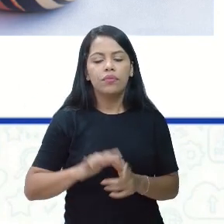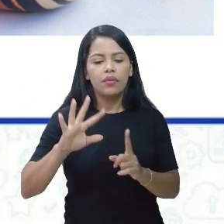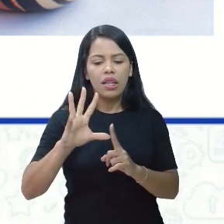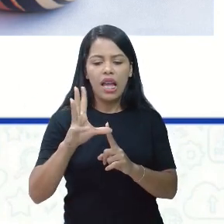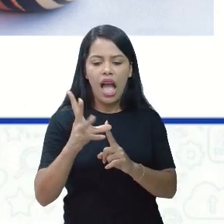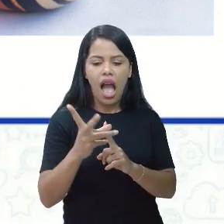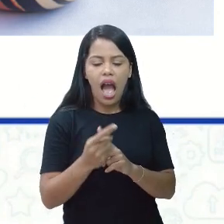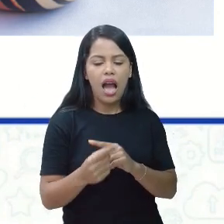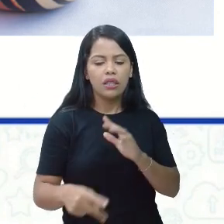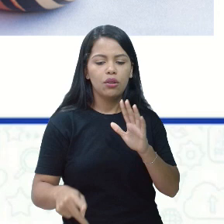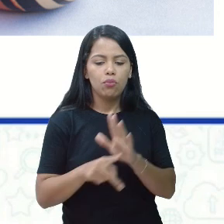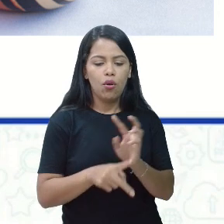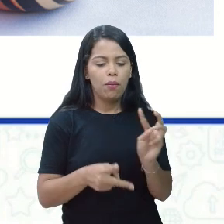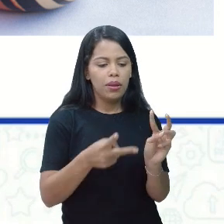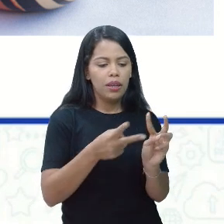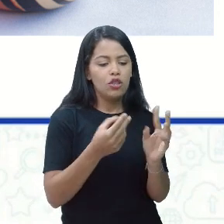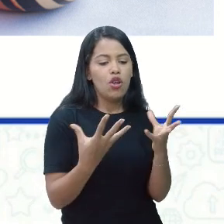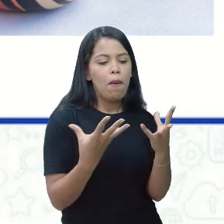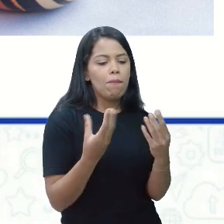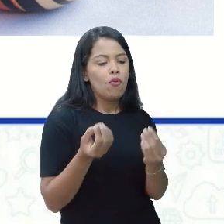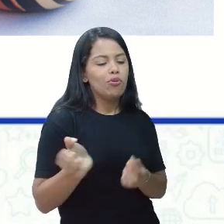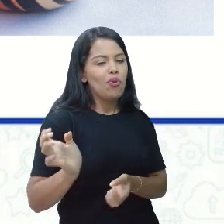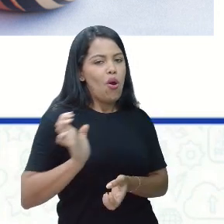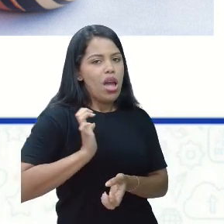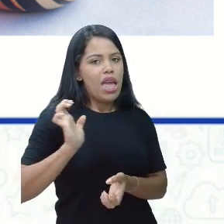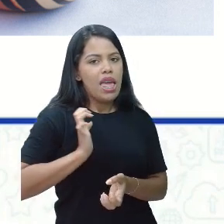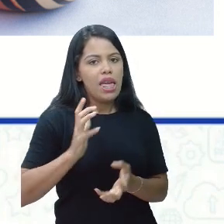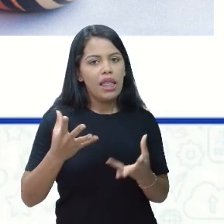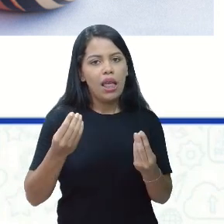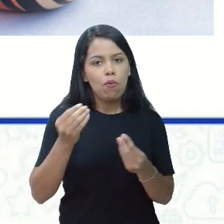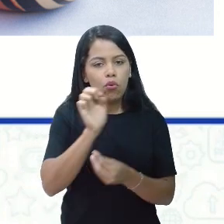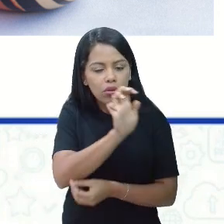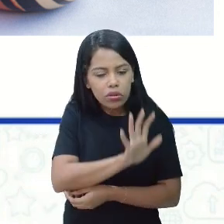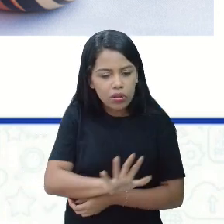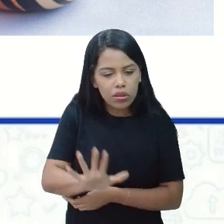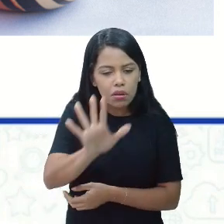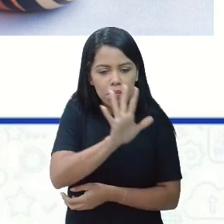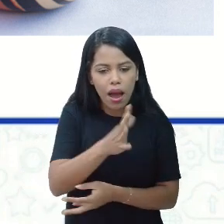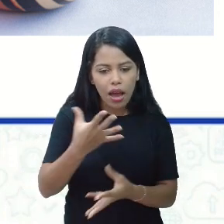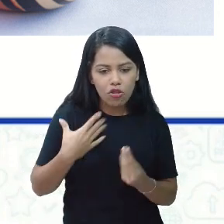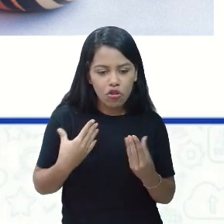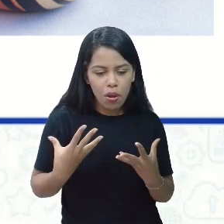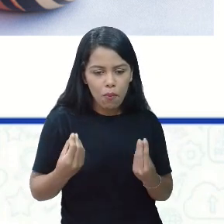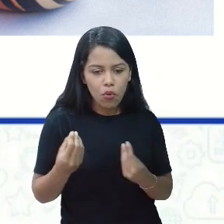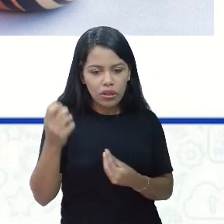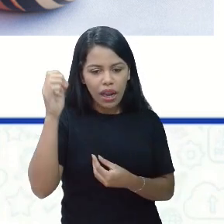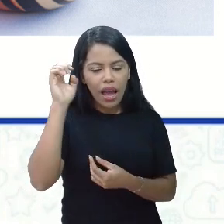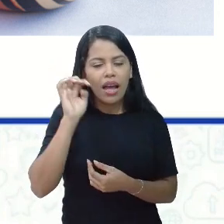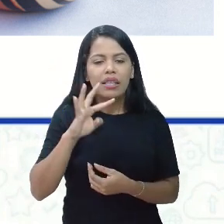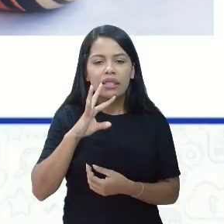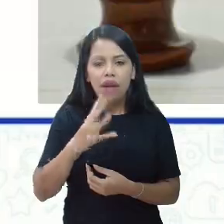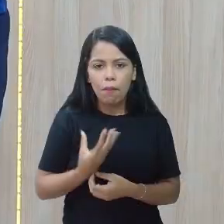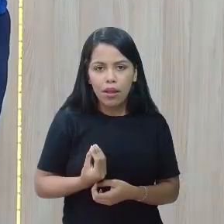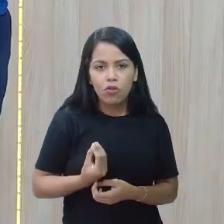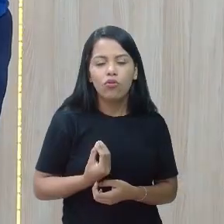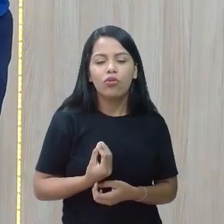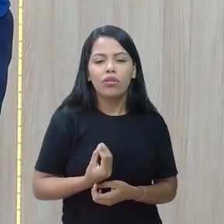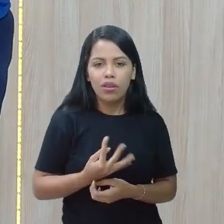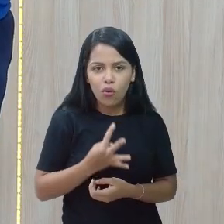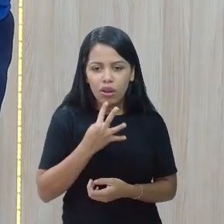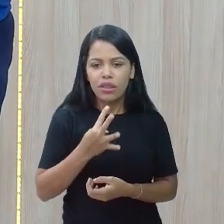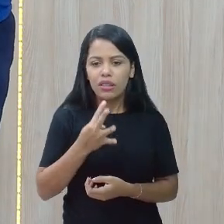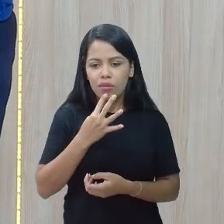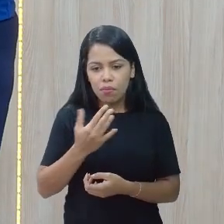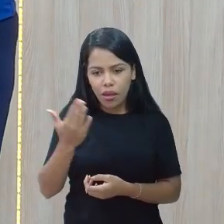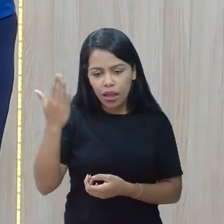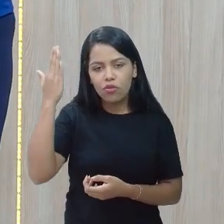bem rica, né, carregada de simbologias, de sabedorias sagradas, né, de todos os antepassados. E